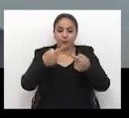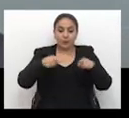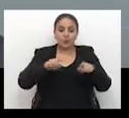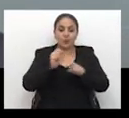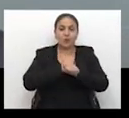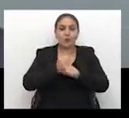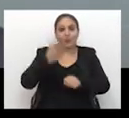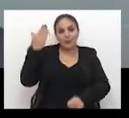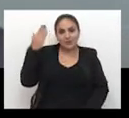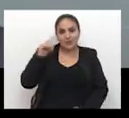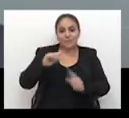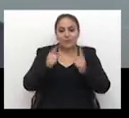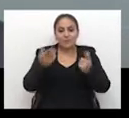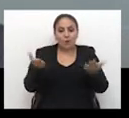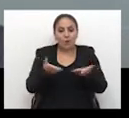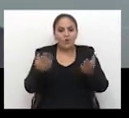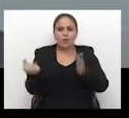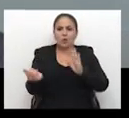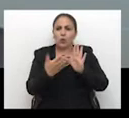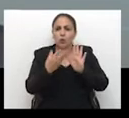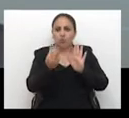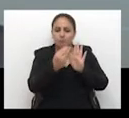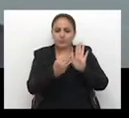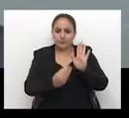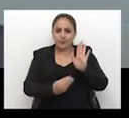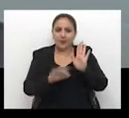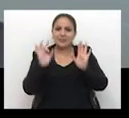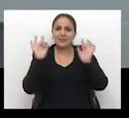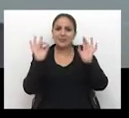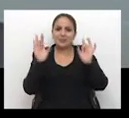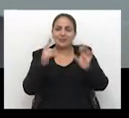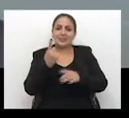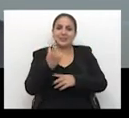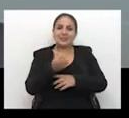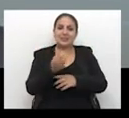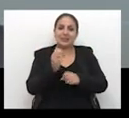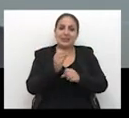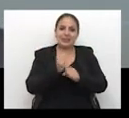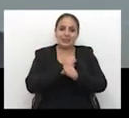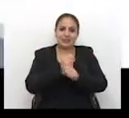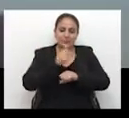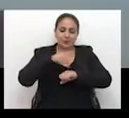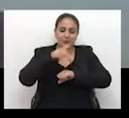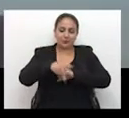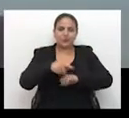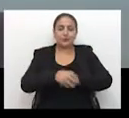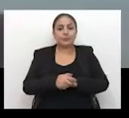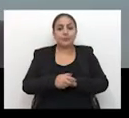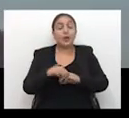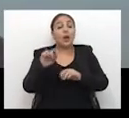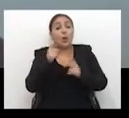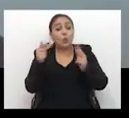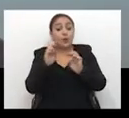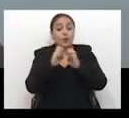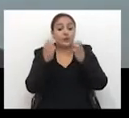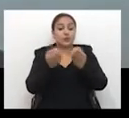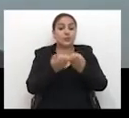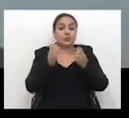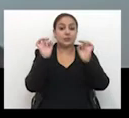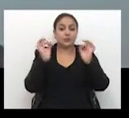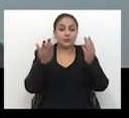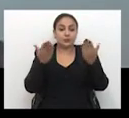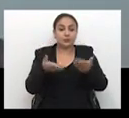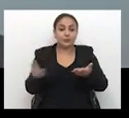foi lançado ainda no ano passado mas que agora ganha nova roupagem especial dos 160 anos alguns eventos que são que são